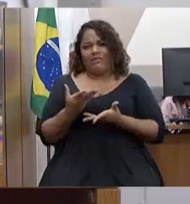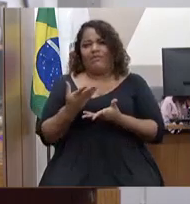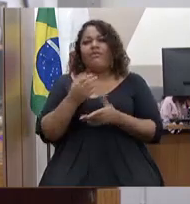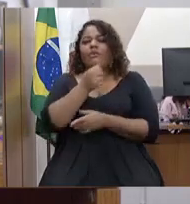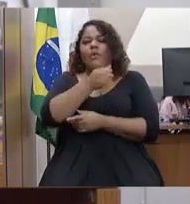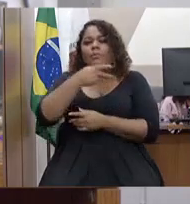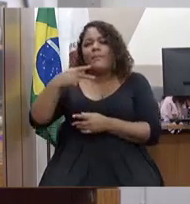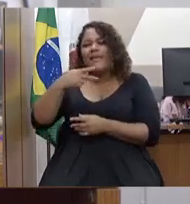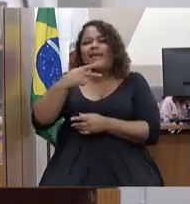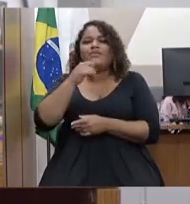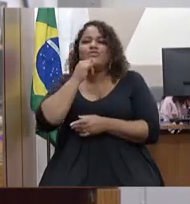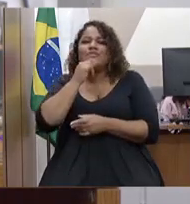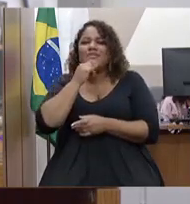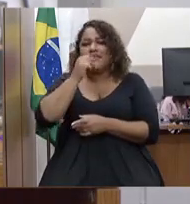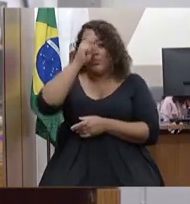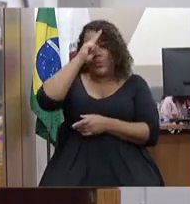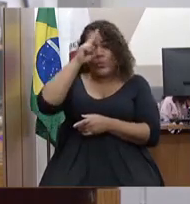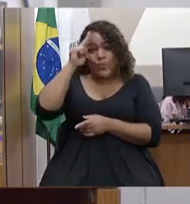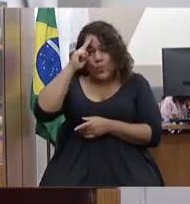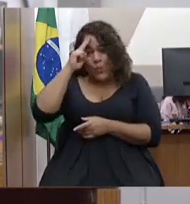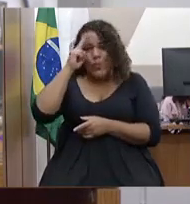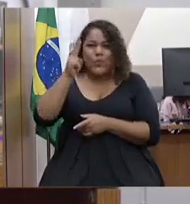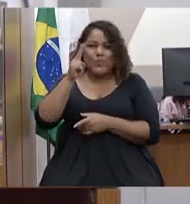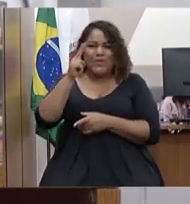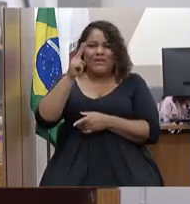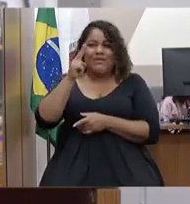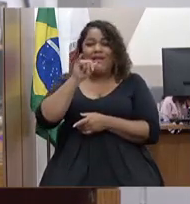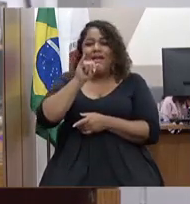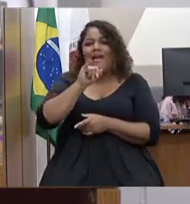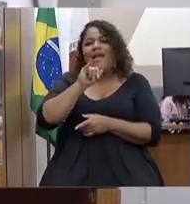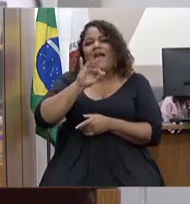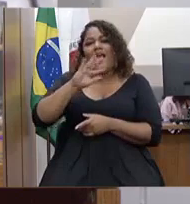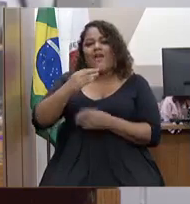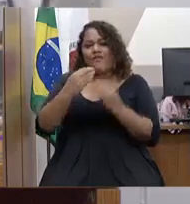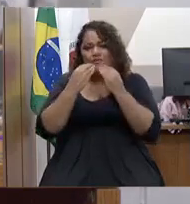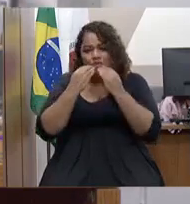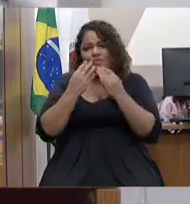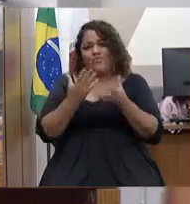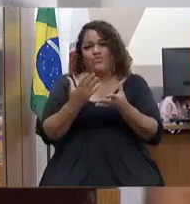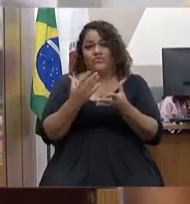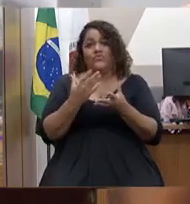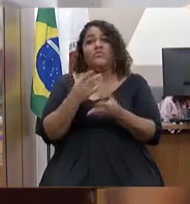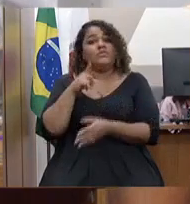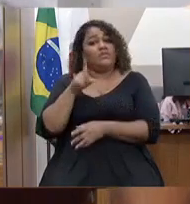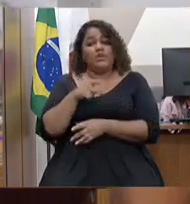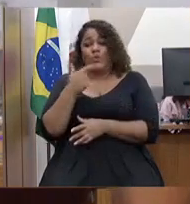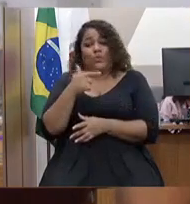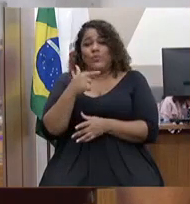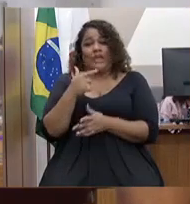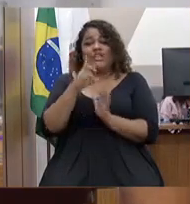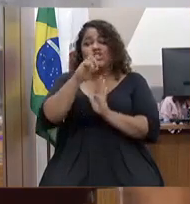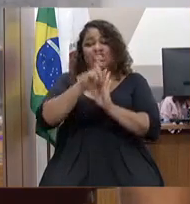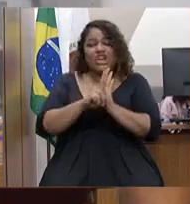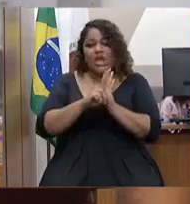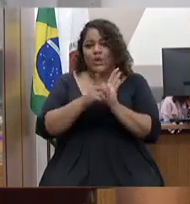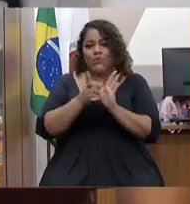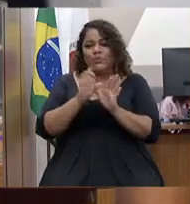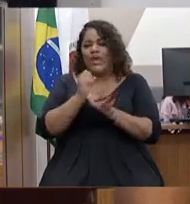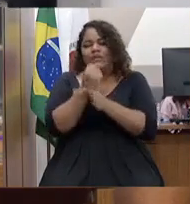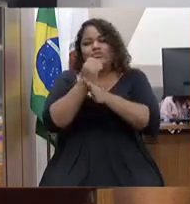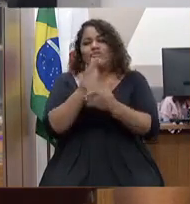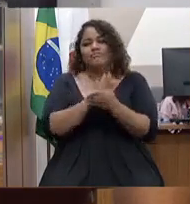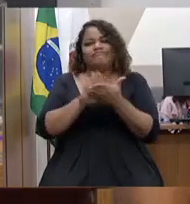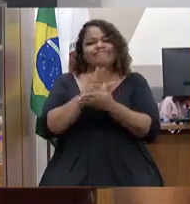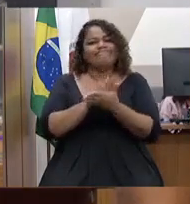direito algum é garantido Então pessoal diante do assédio moral né